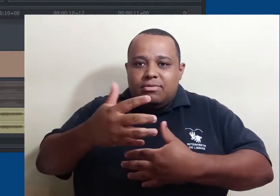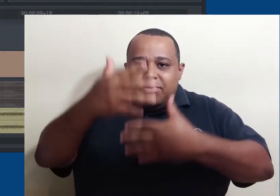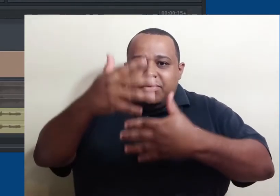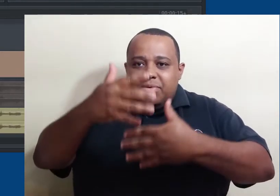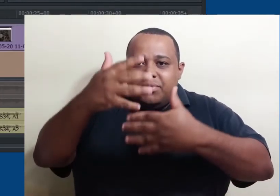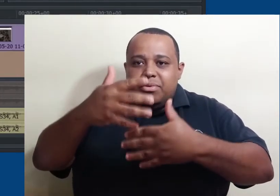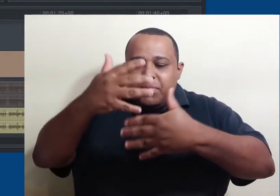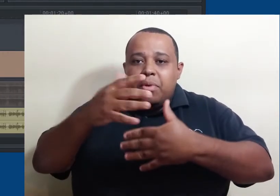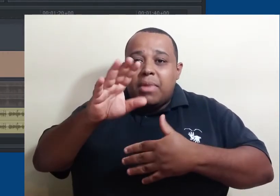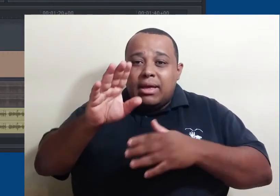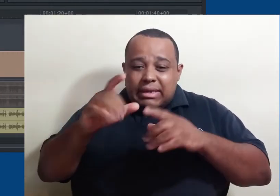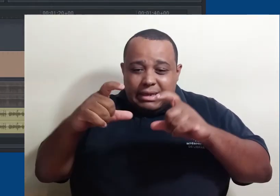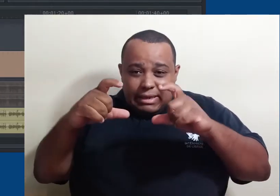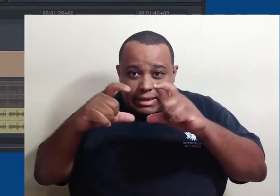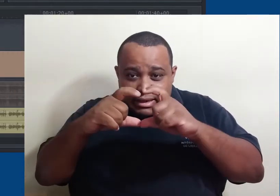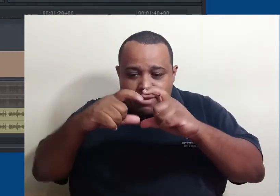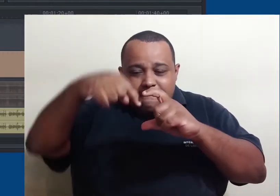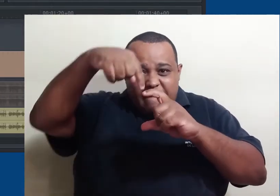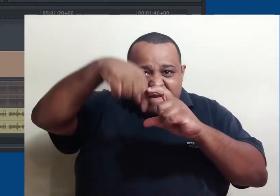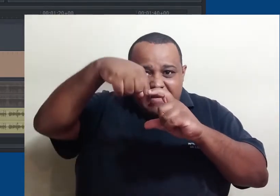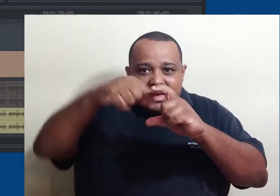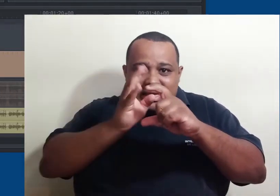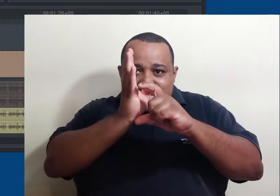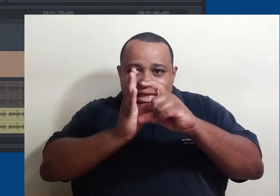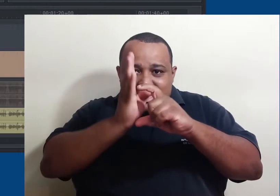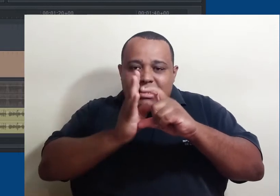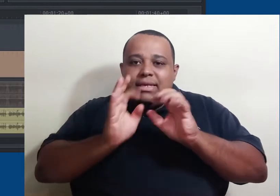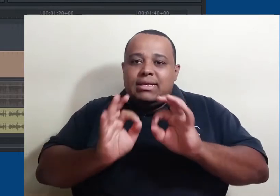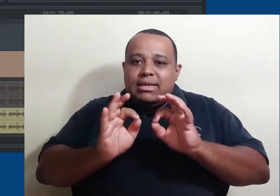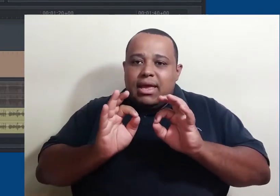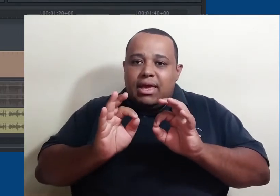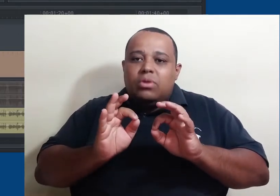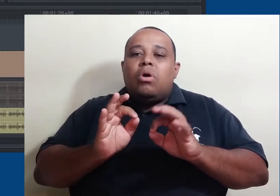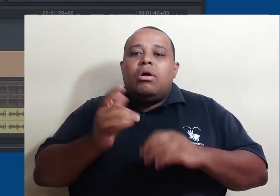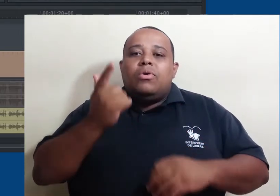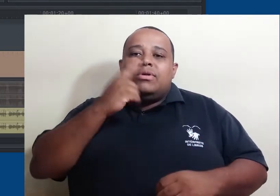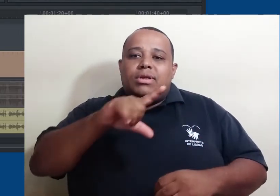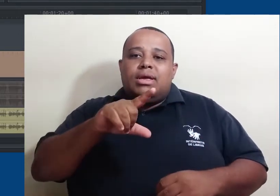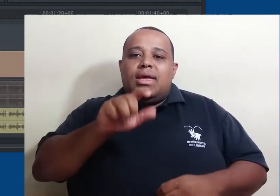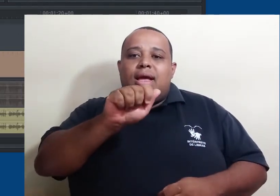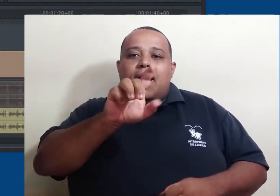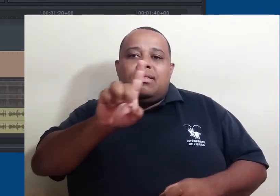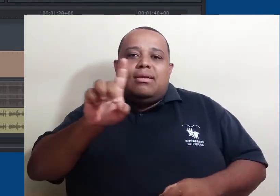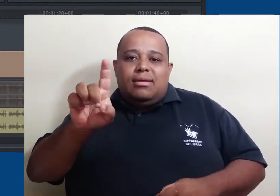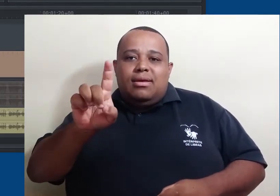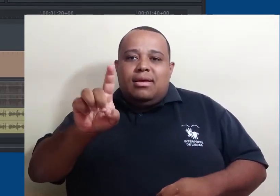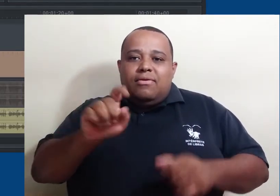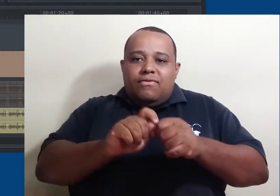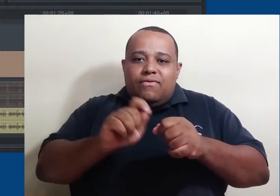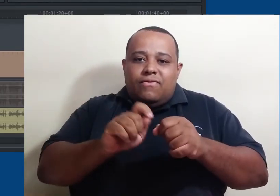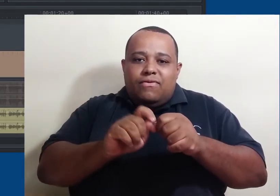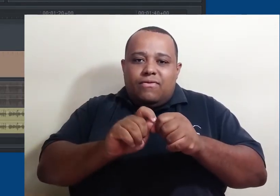meiozinho entre os clipes. F8, Dissolve e adicionou. Então a gente tem essas duas formas